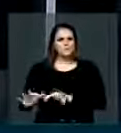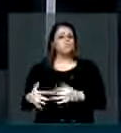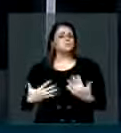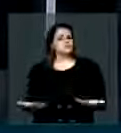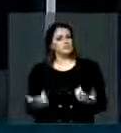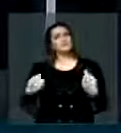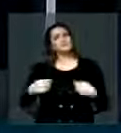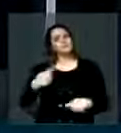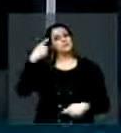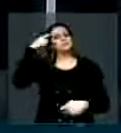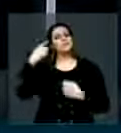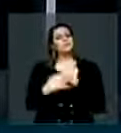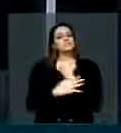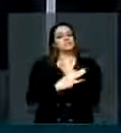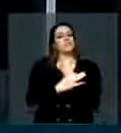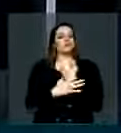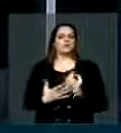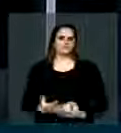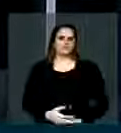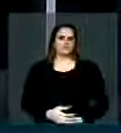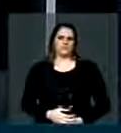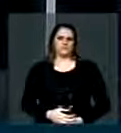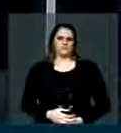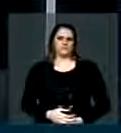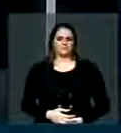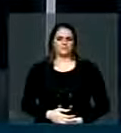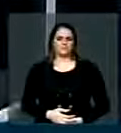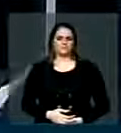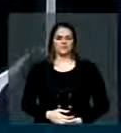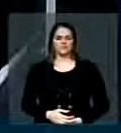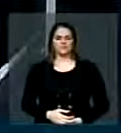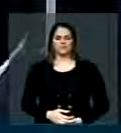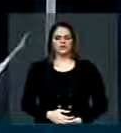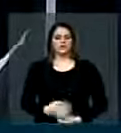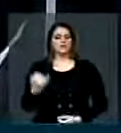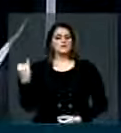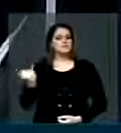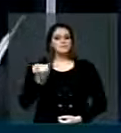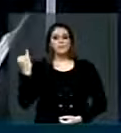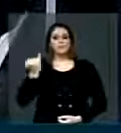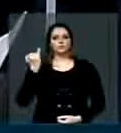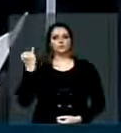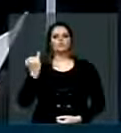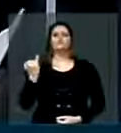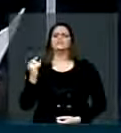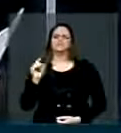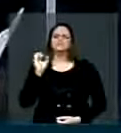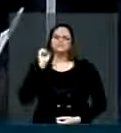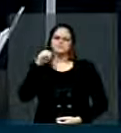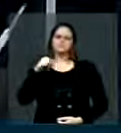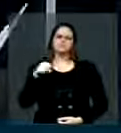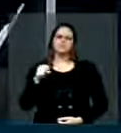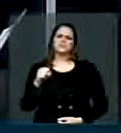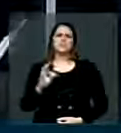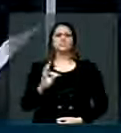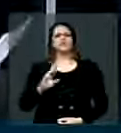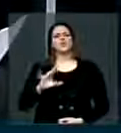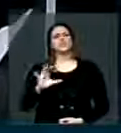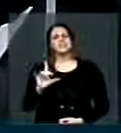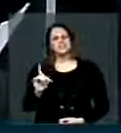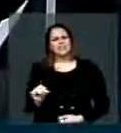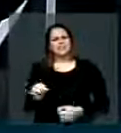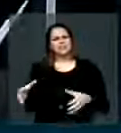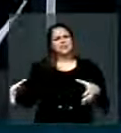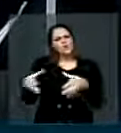do torcedor, propomos uma alteração no que diz respeito às torcidas organizadas. A importância das torcidas organizadas em eventos esportivos é